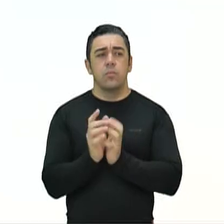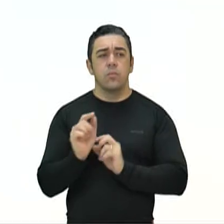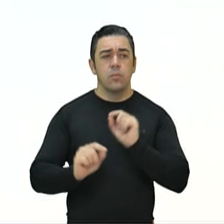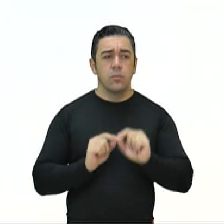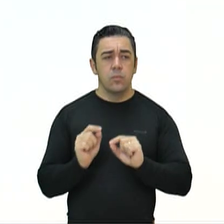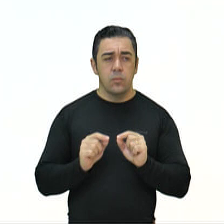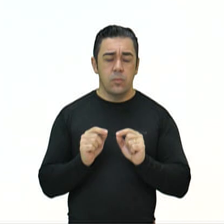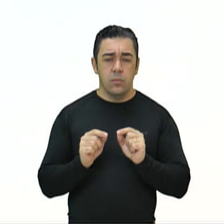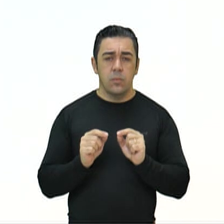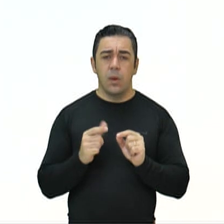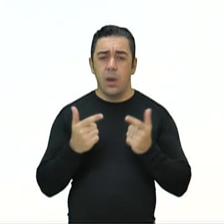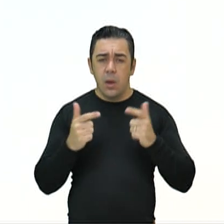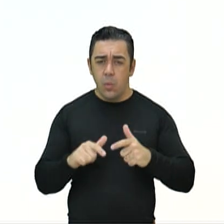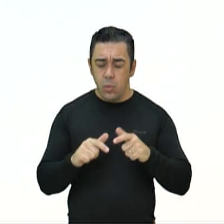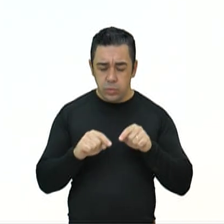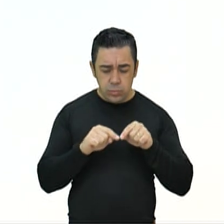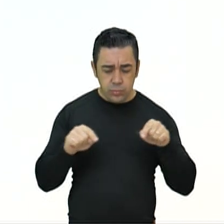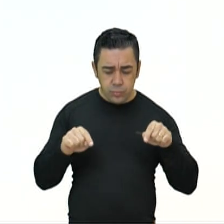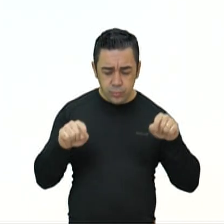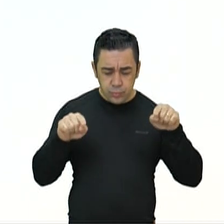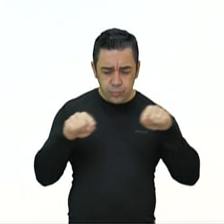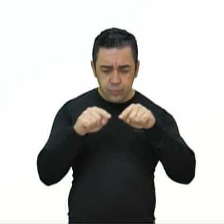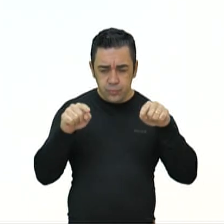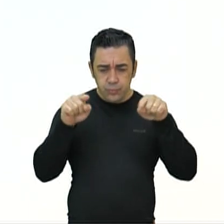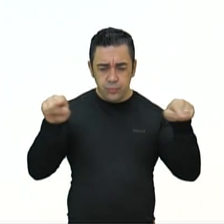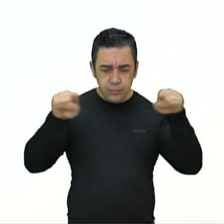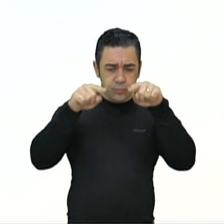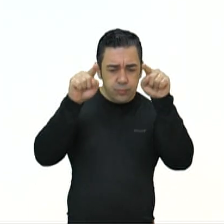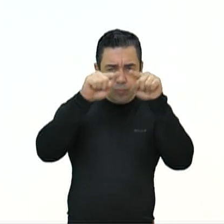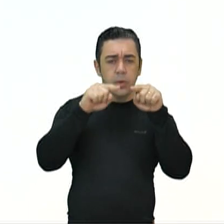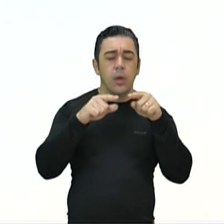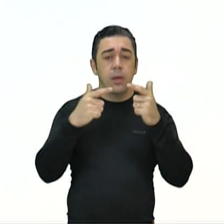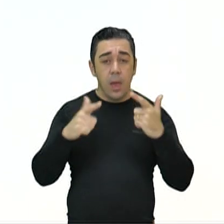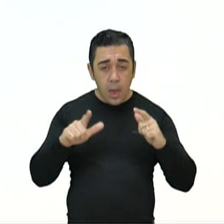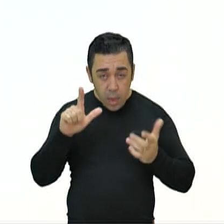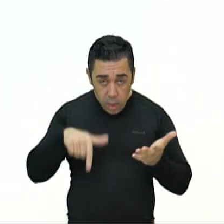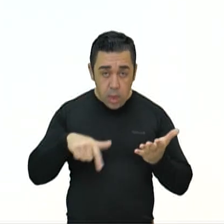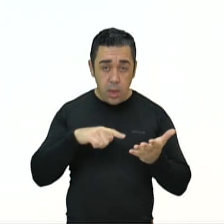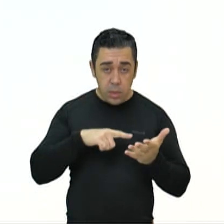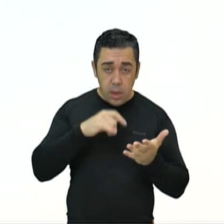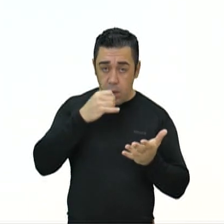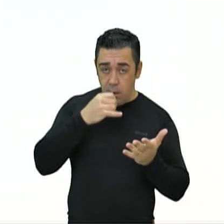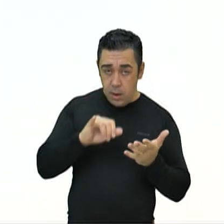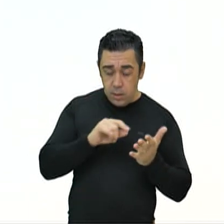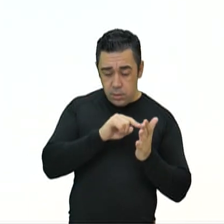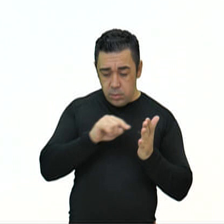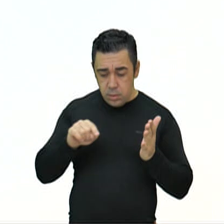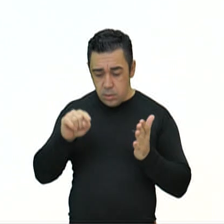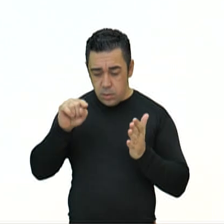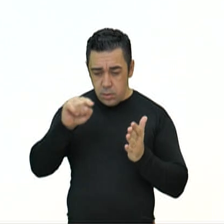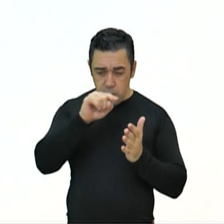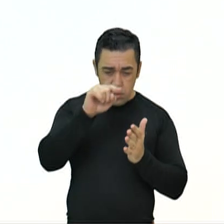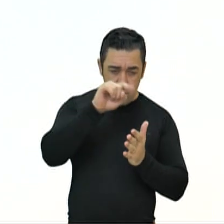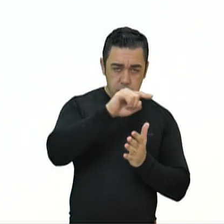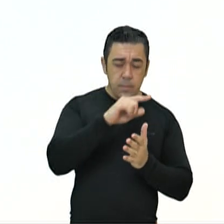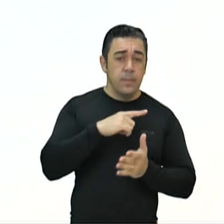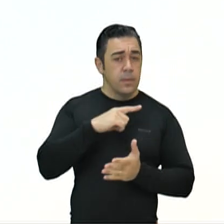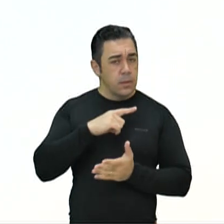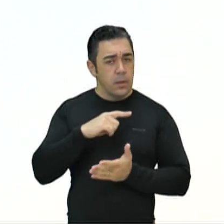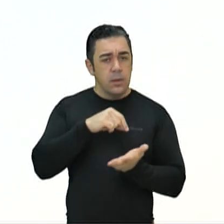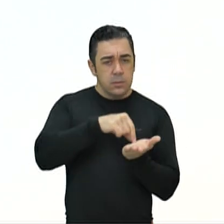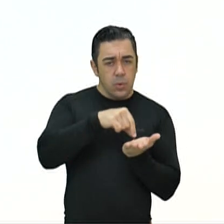conjunto dos caminhos que permitem a passagem da corrente elétrica. Ele é composto